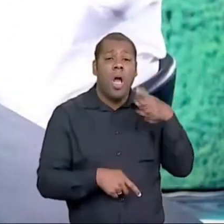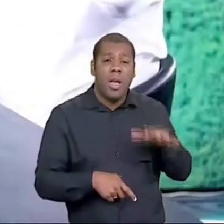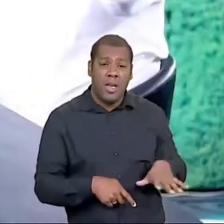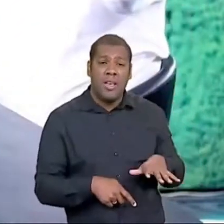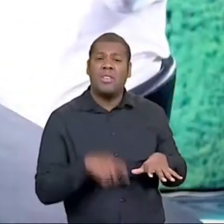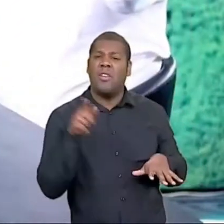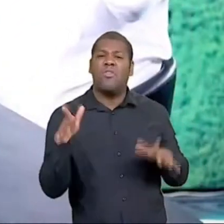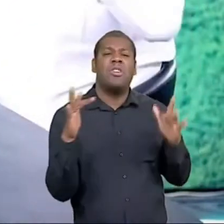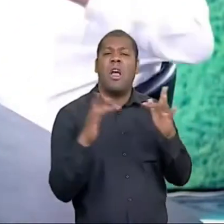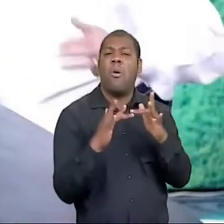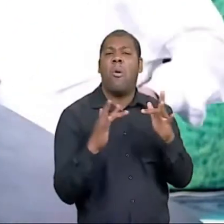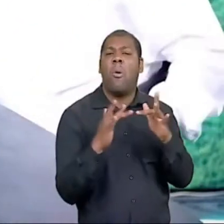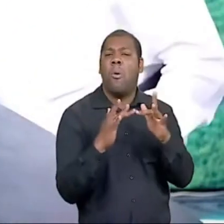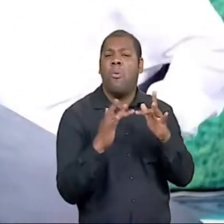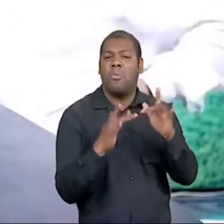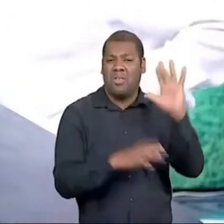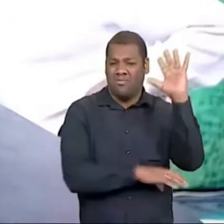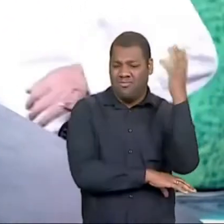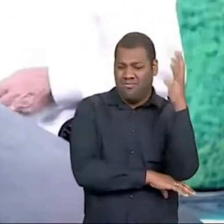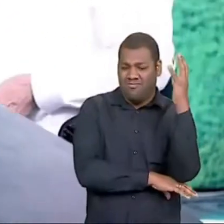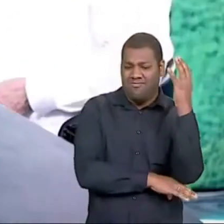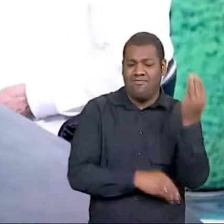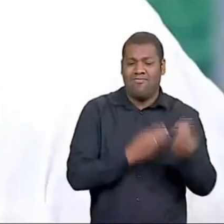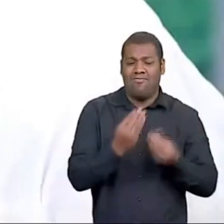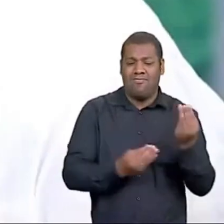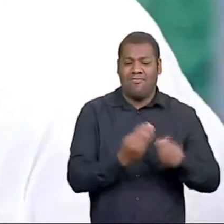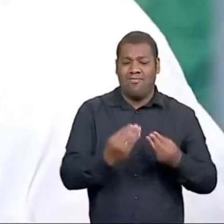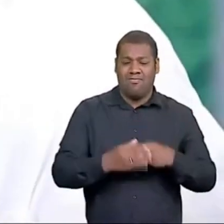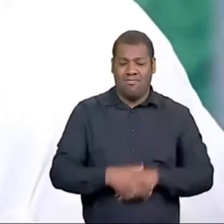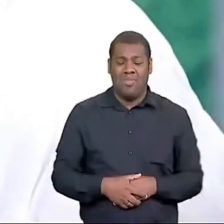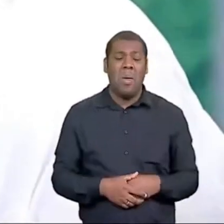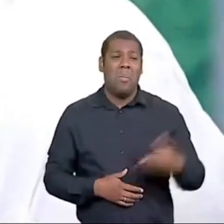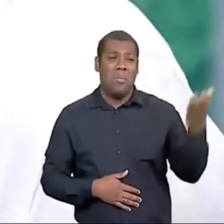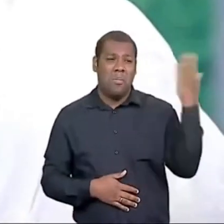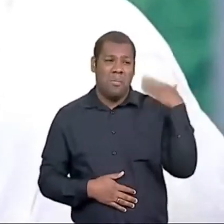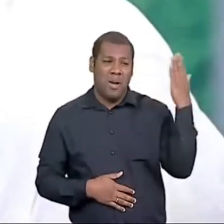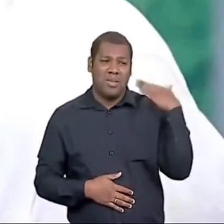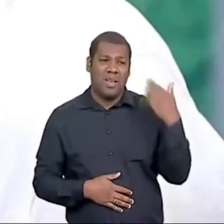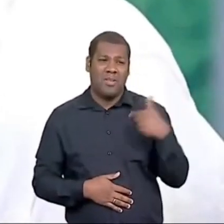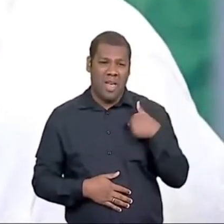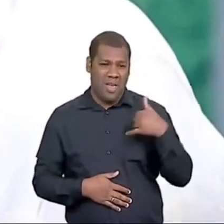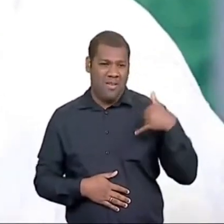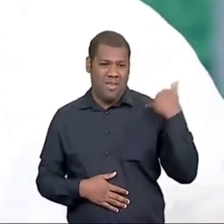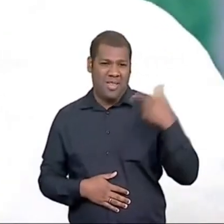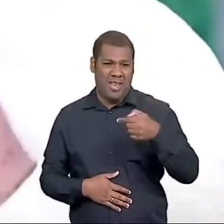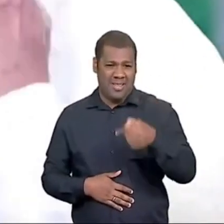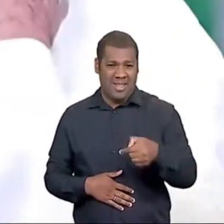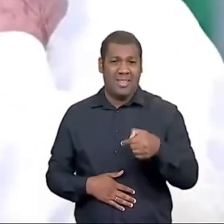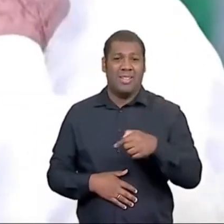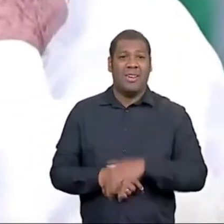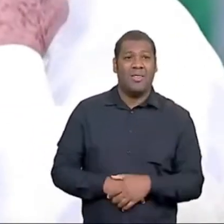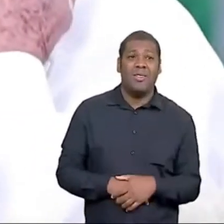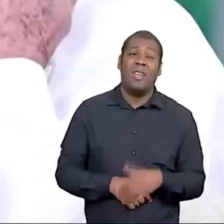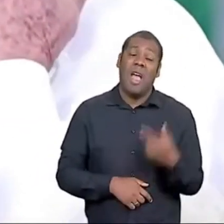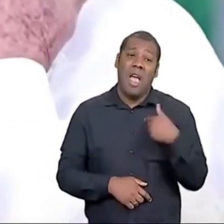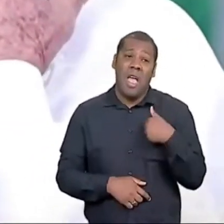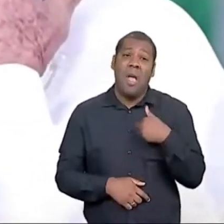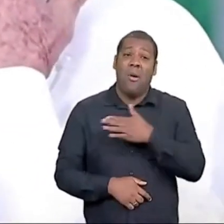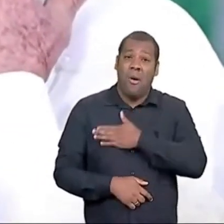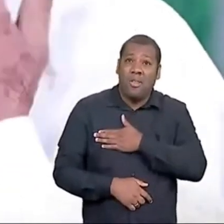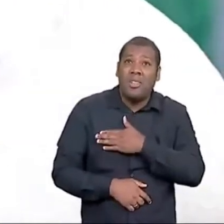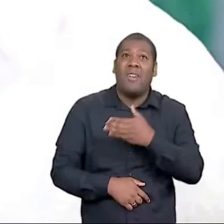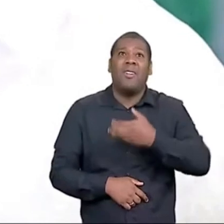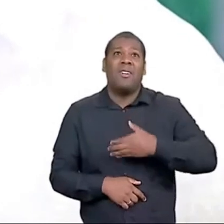nada. Não era nada. O maior divertimento que eu tinha quando eu tinha 7 anos era catar tanajura. Sabe, quando chovia, a gente